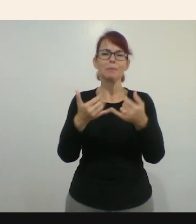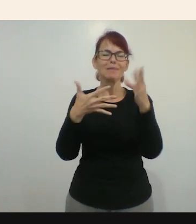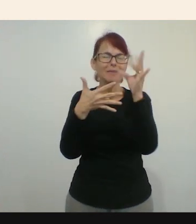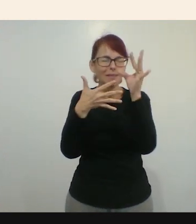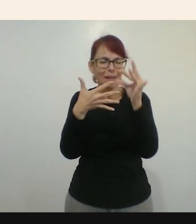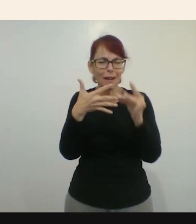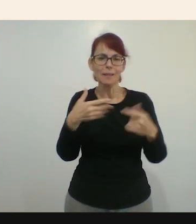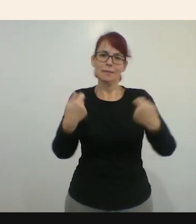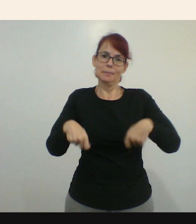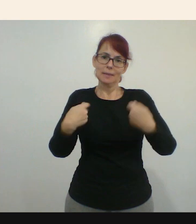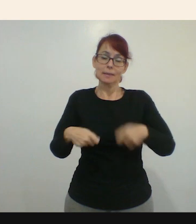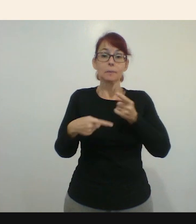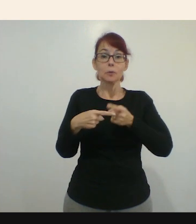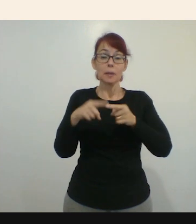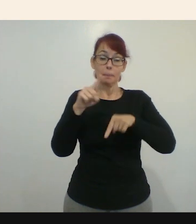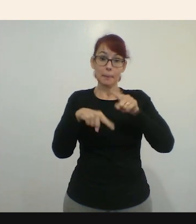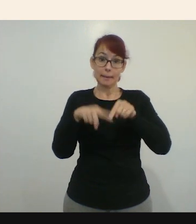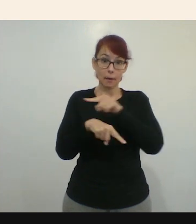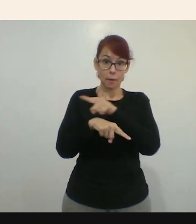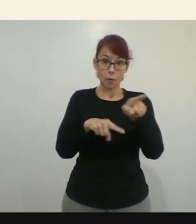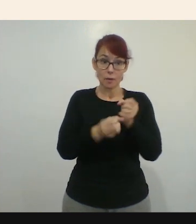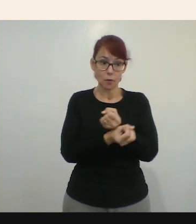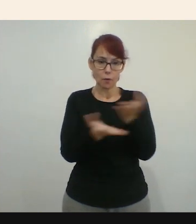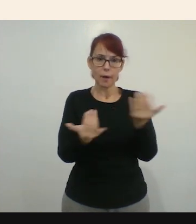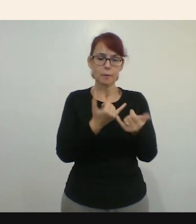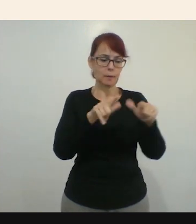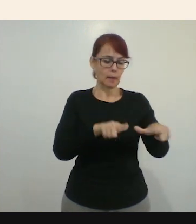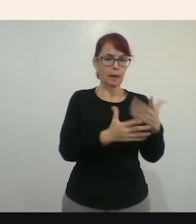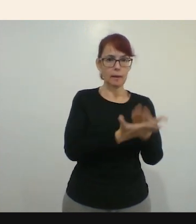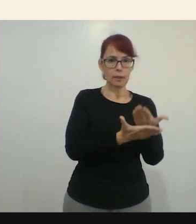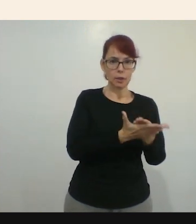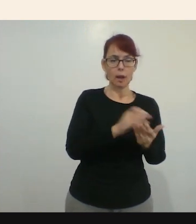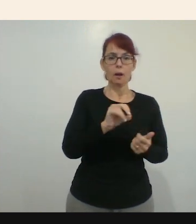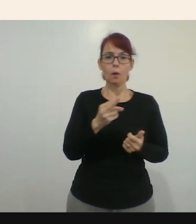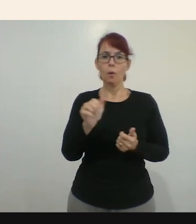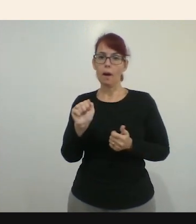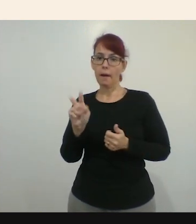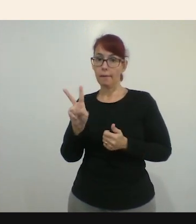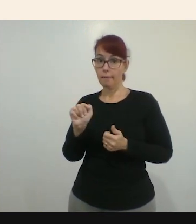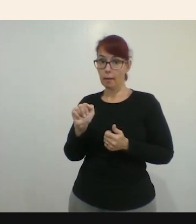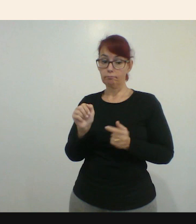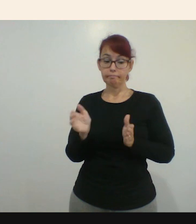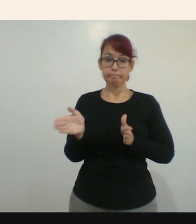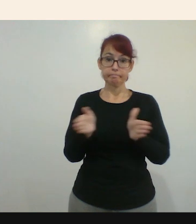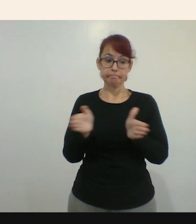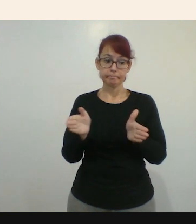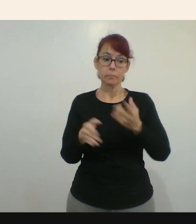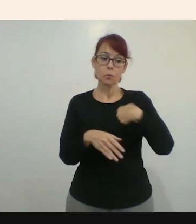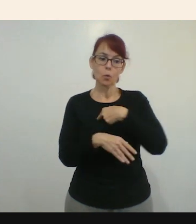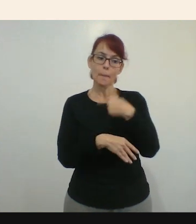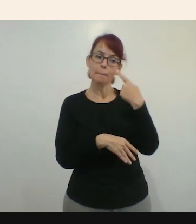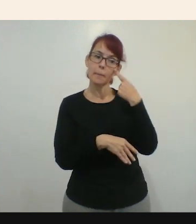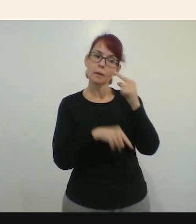máximo detalhado, porque a partir desses materiais que vocês disponibilizam, seja em sala de aula ou seja no AVA, por exemplo, a gente